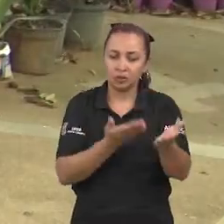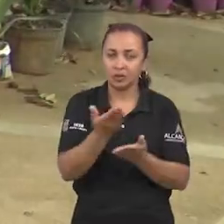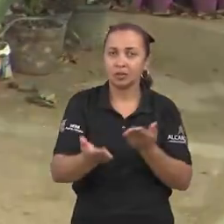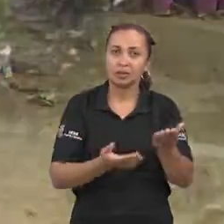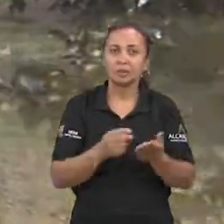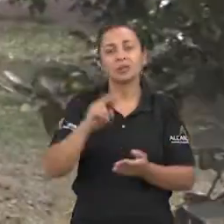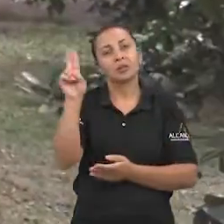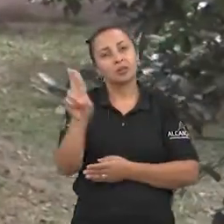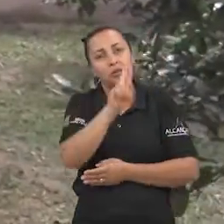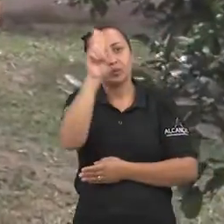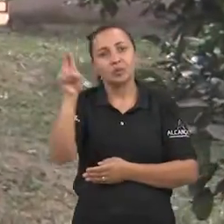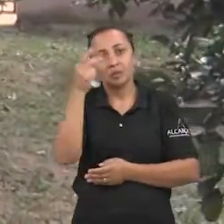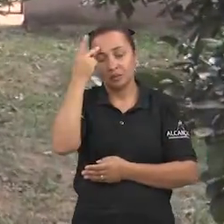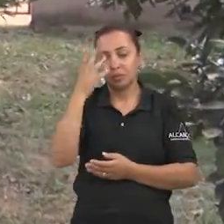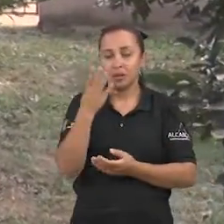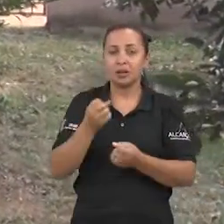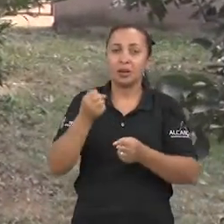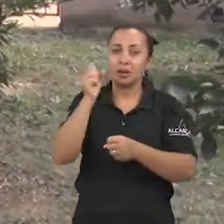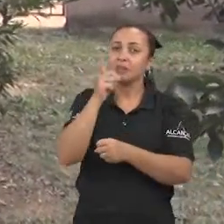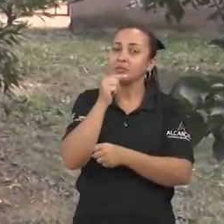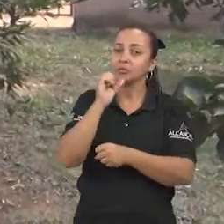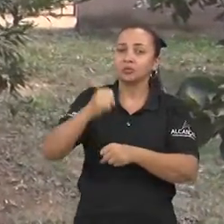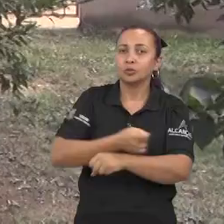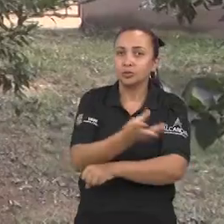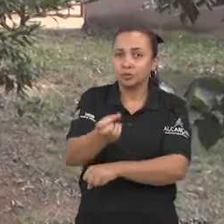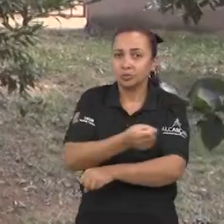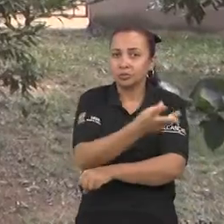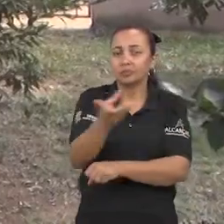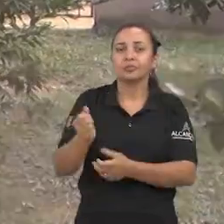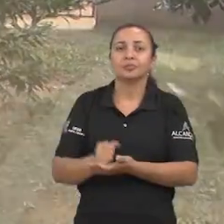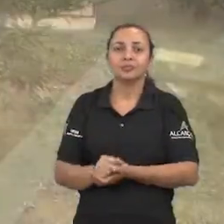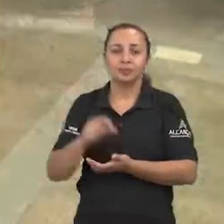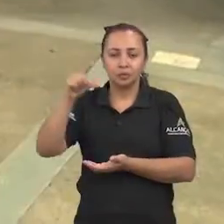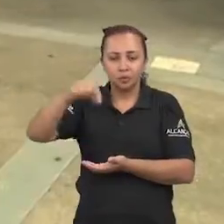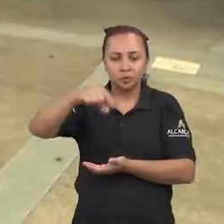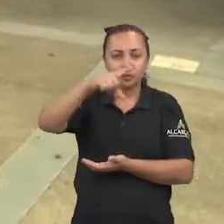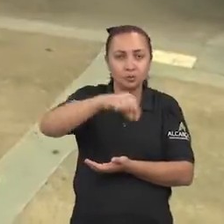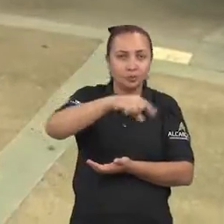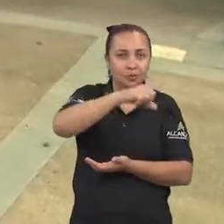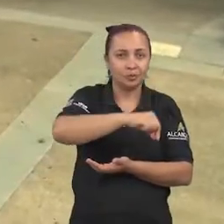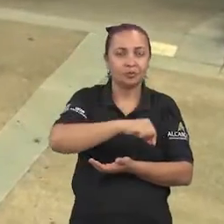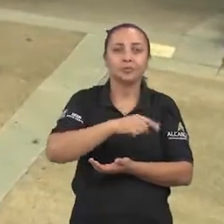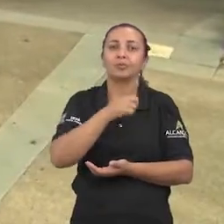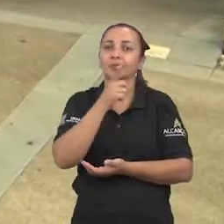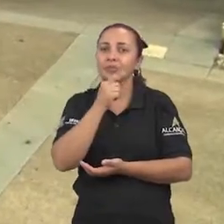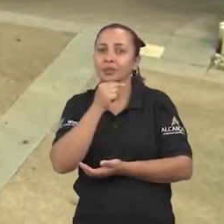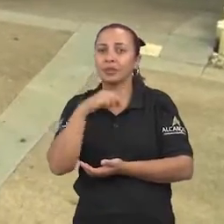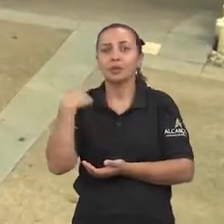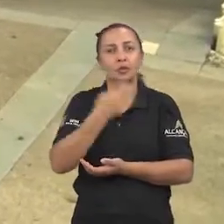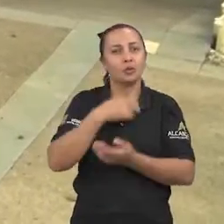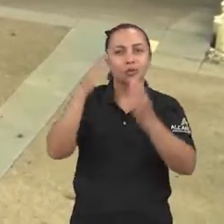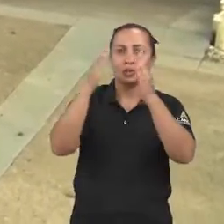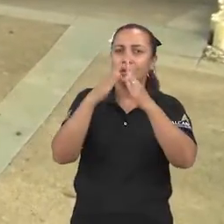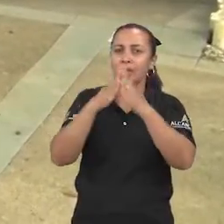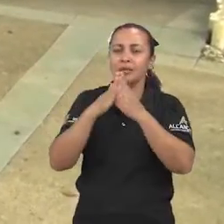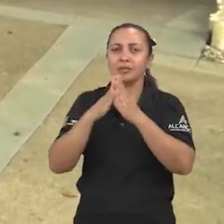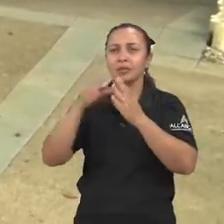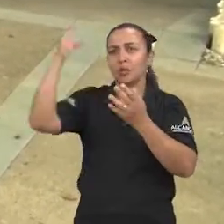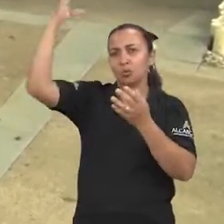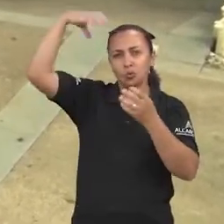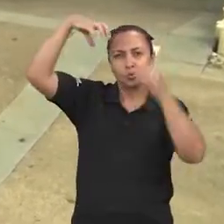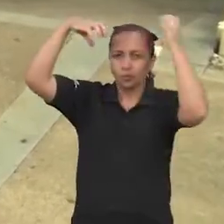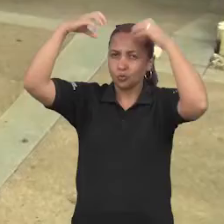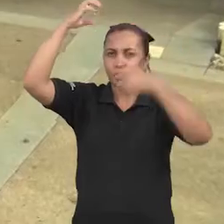e utiliza para irrigação por infiltração diretamente nas raízes das plantas. Então, toda a nossa água da nossa casa, seja água do chuveiro, água da